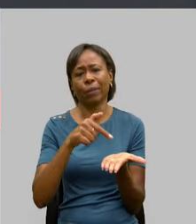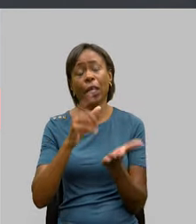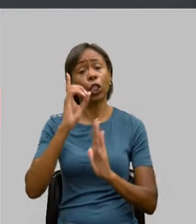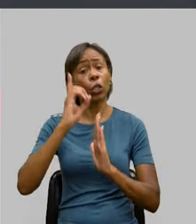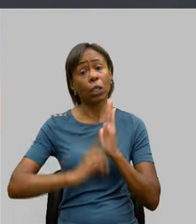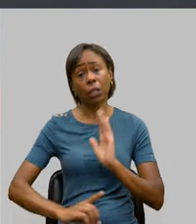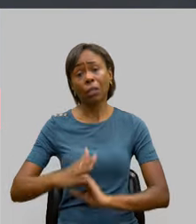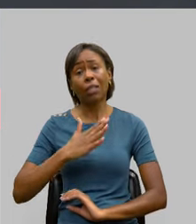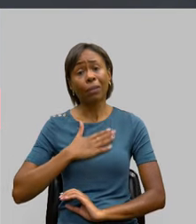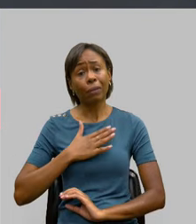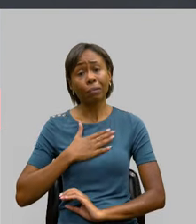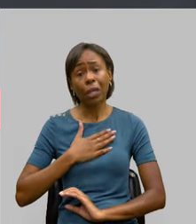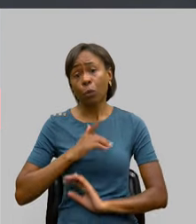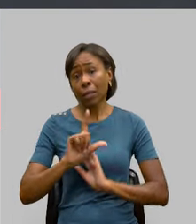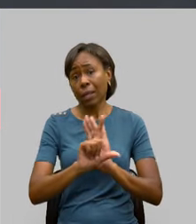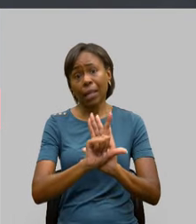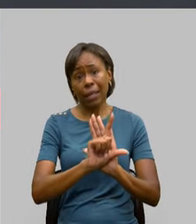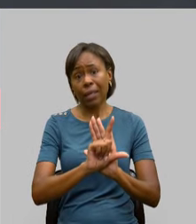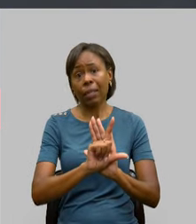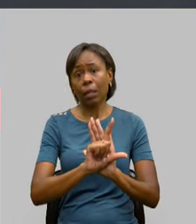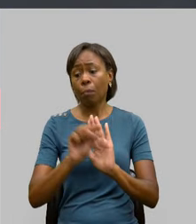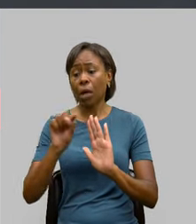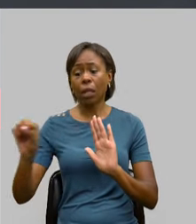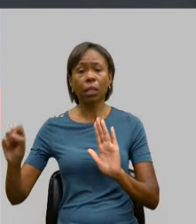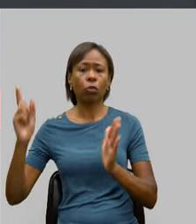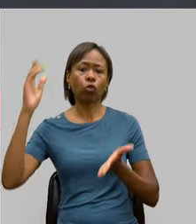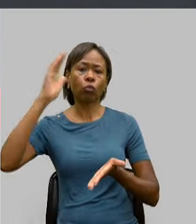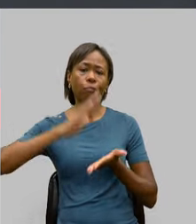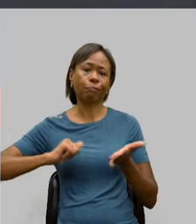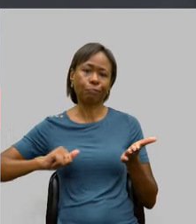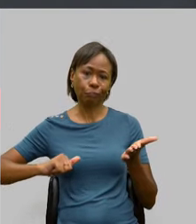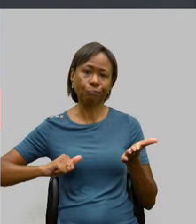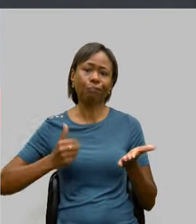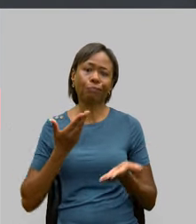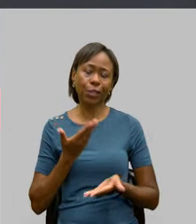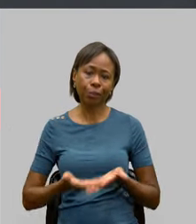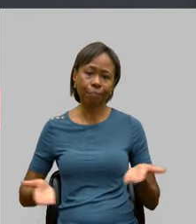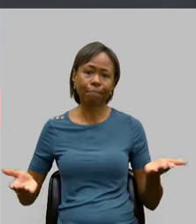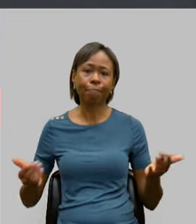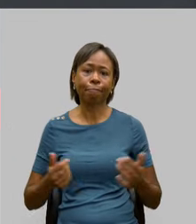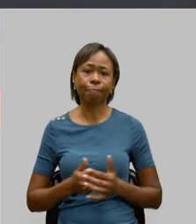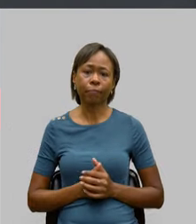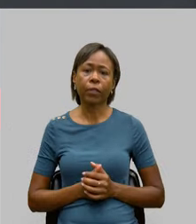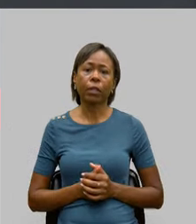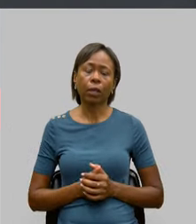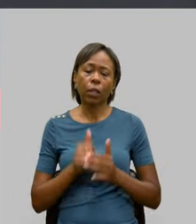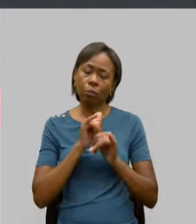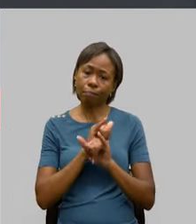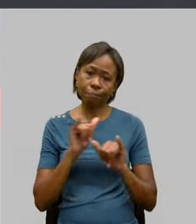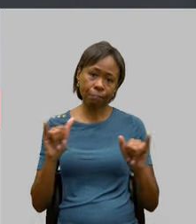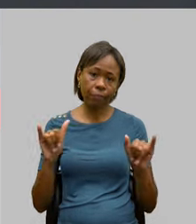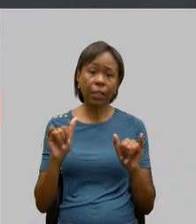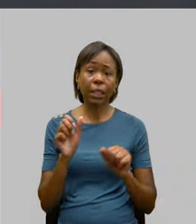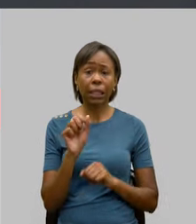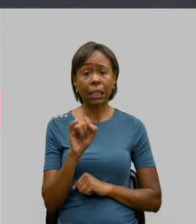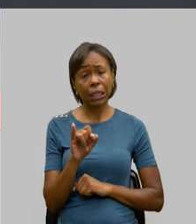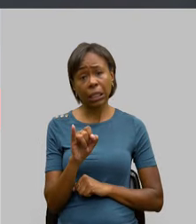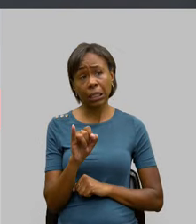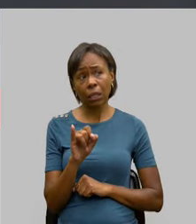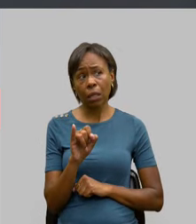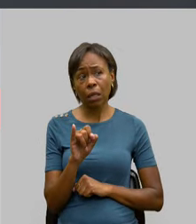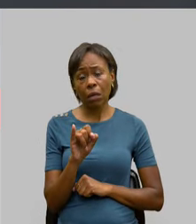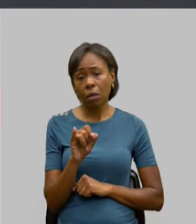um direito por lei que me foi tirado Então gostaria de estar dividindo isso com vocês Se alguém puder nos